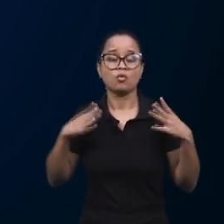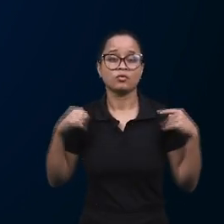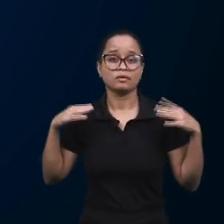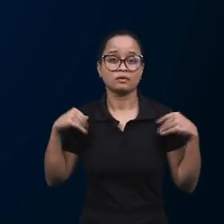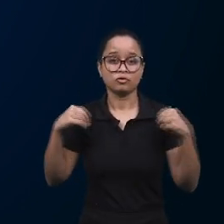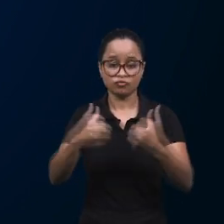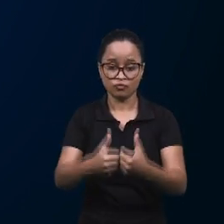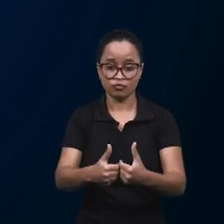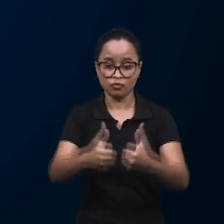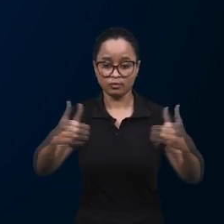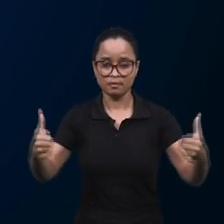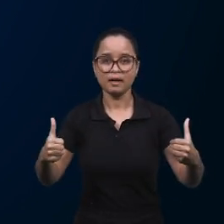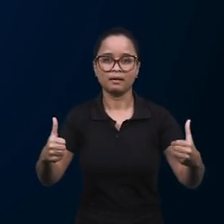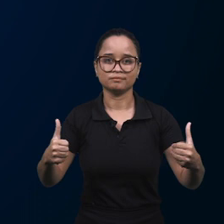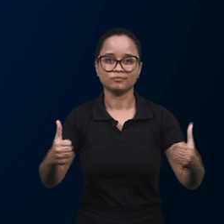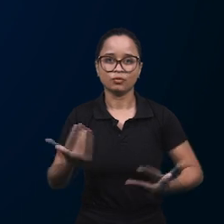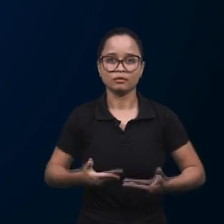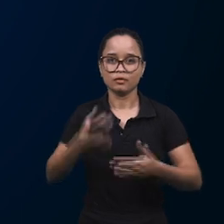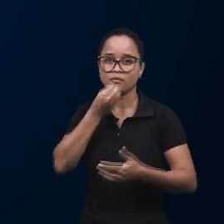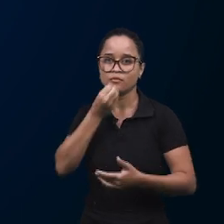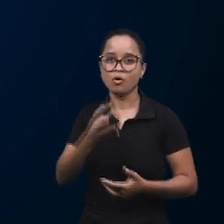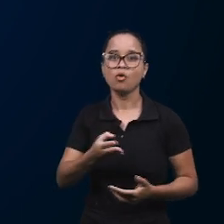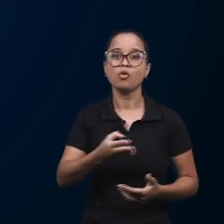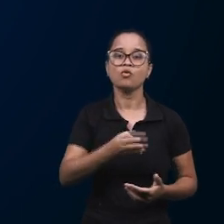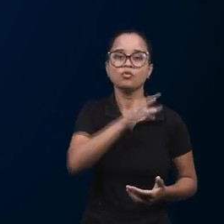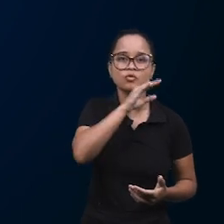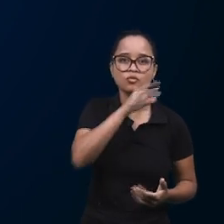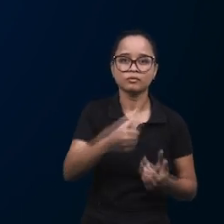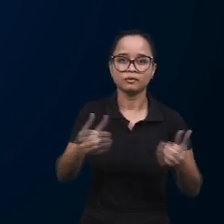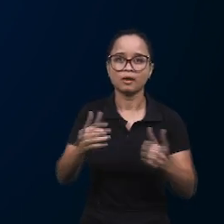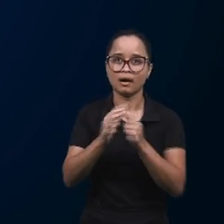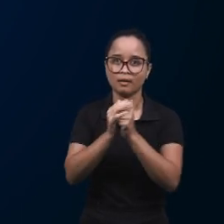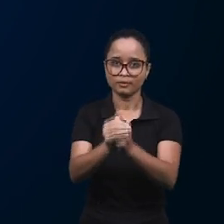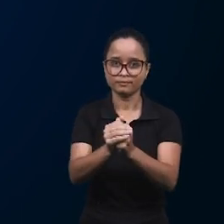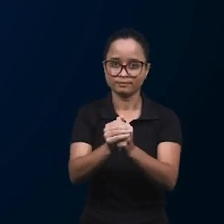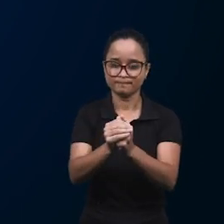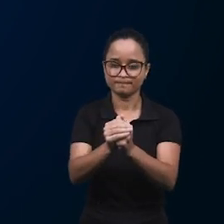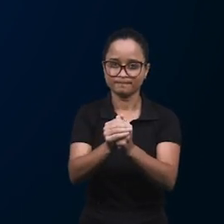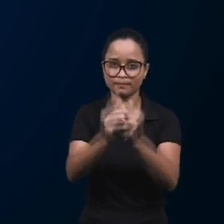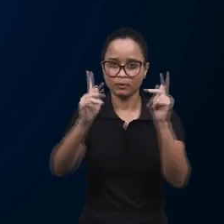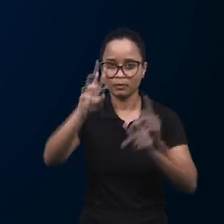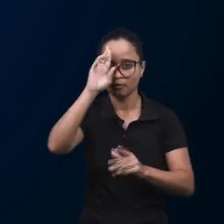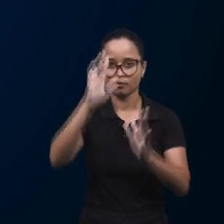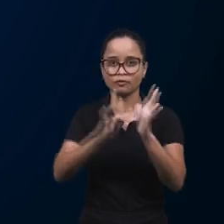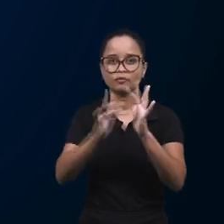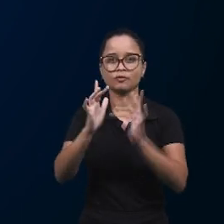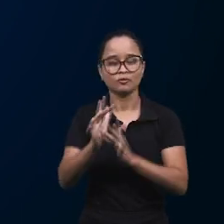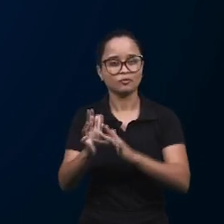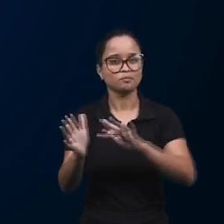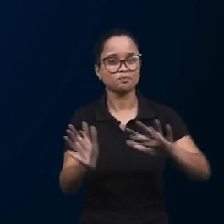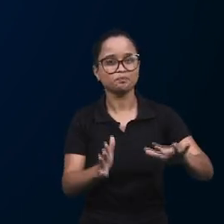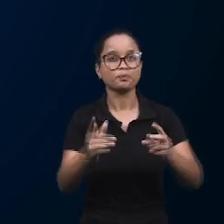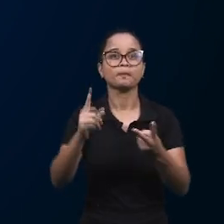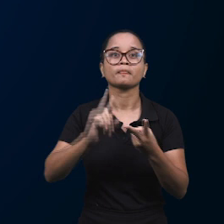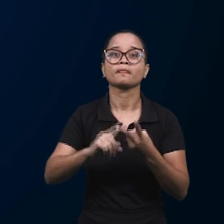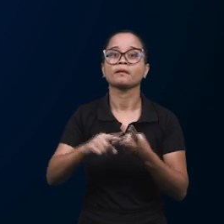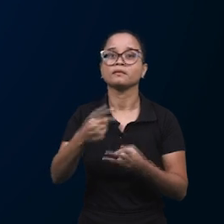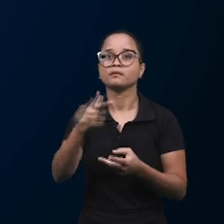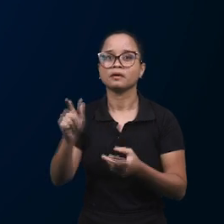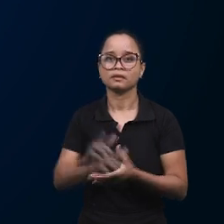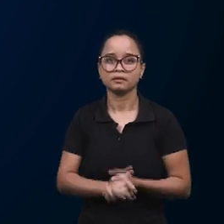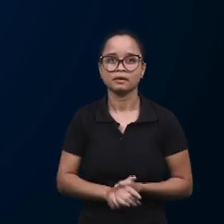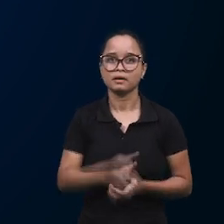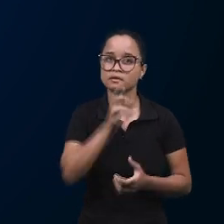separarão os maus dentre os justos. Amém? A todos a paz do Senhor Jesus. A paz do Senhor Jesus,